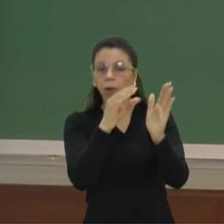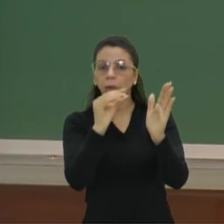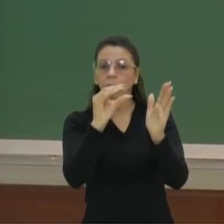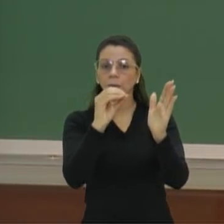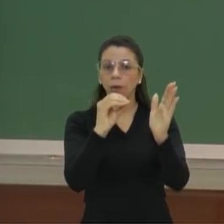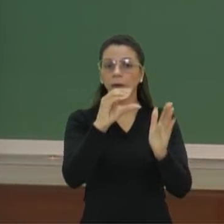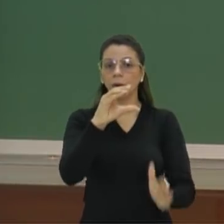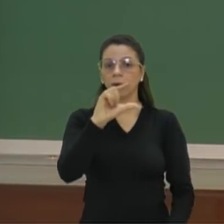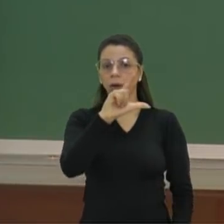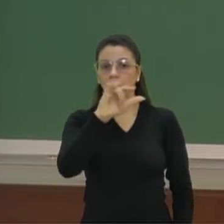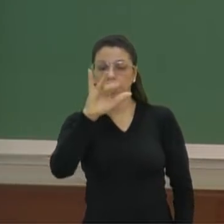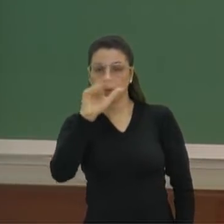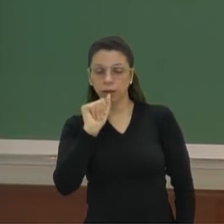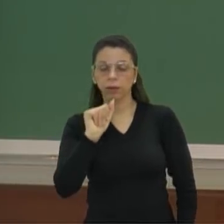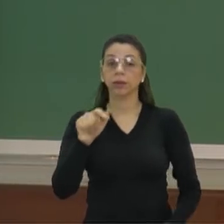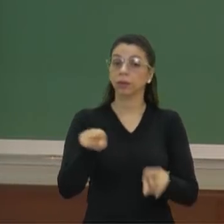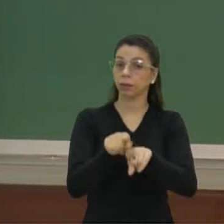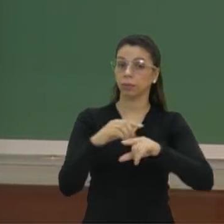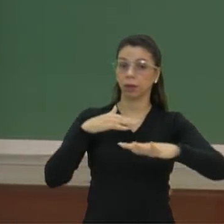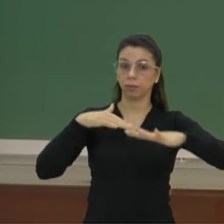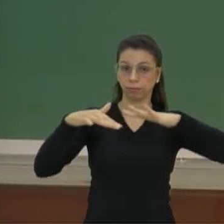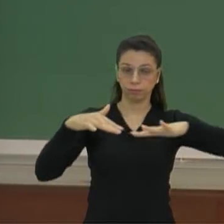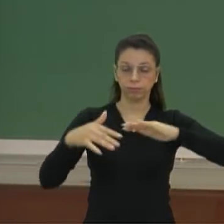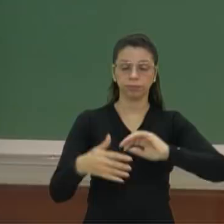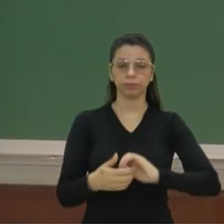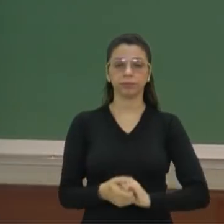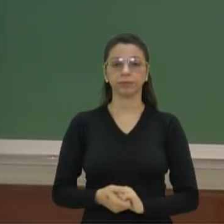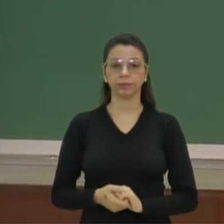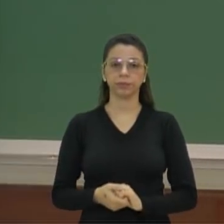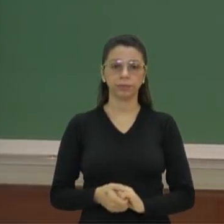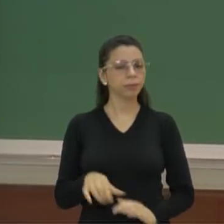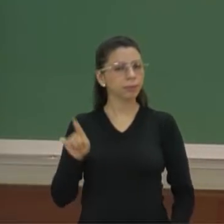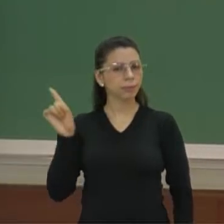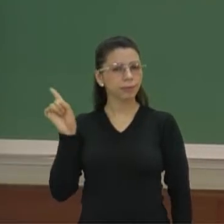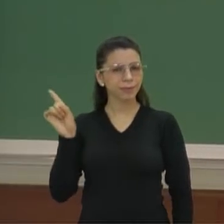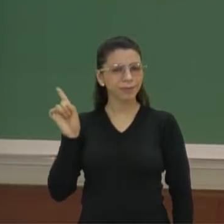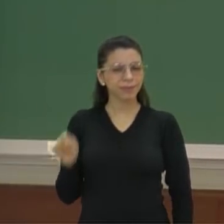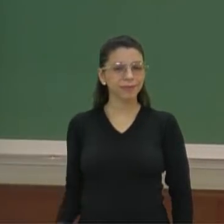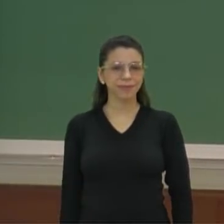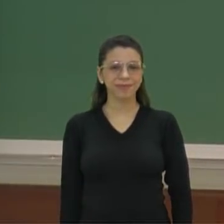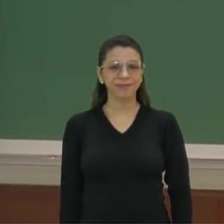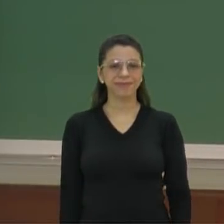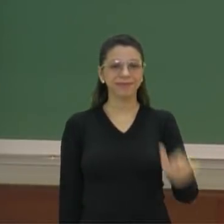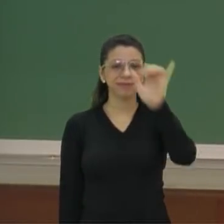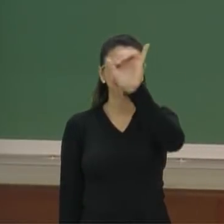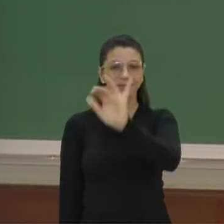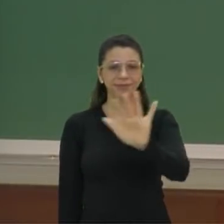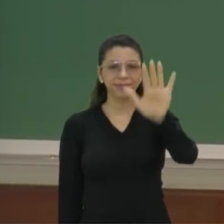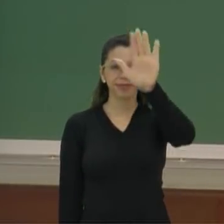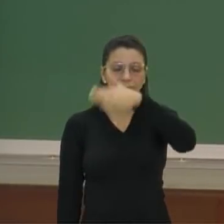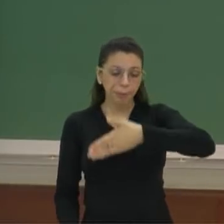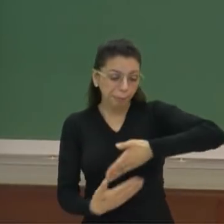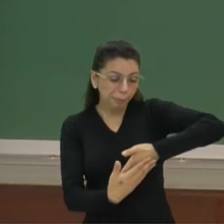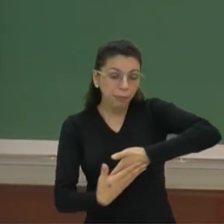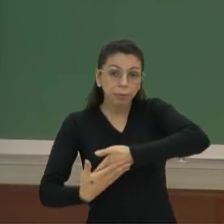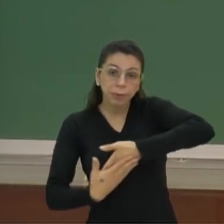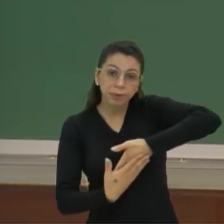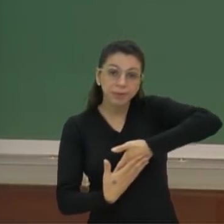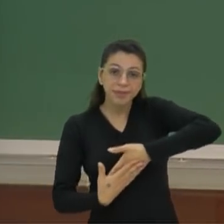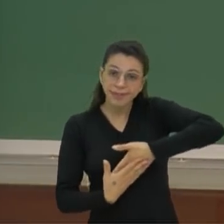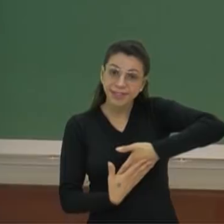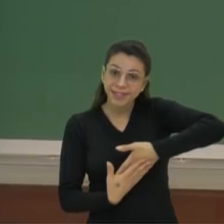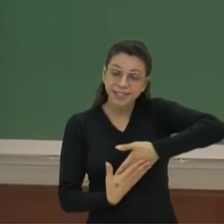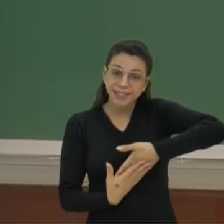Vamos na sequência? Agora, reparem essa imagem que eu trago para vocês. É um bebezinho. A gente estava falando